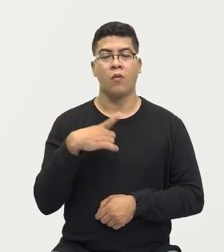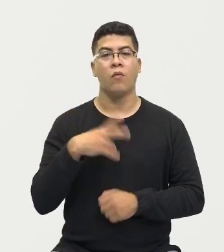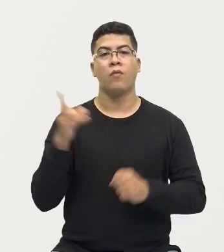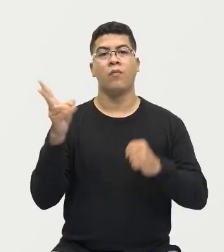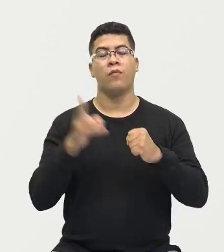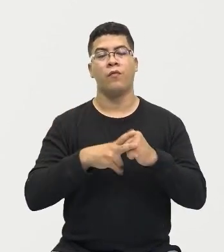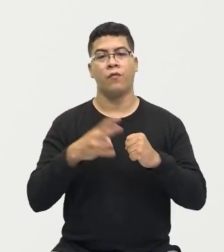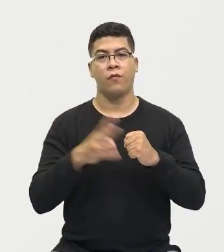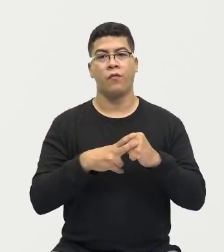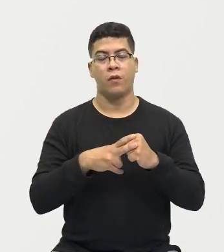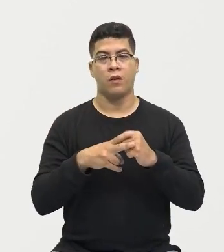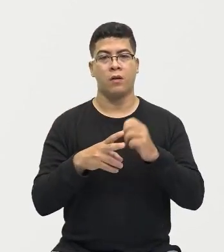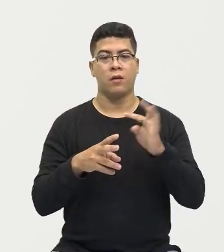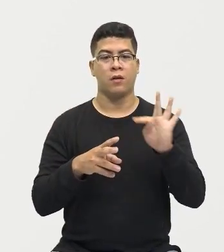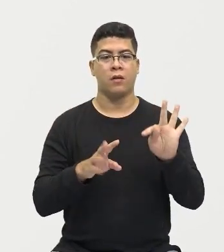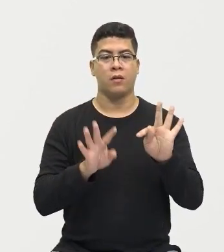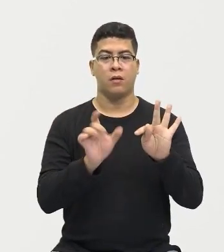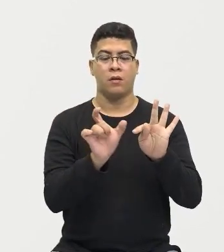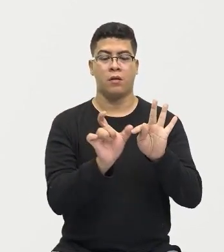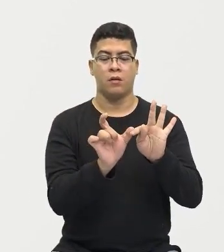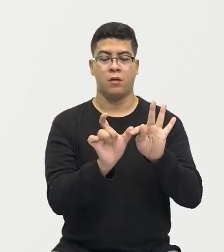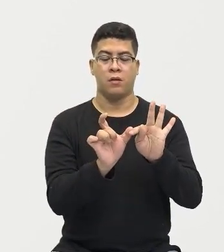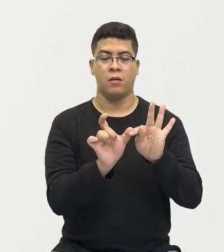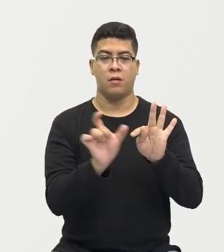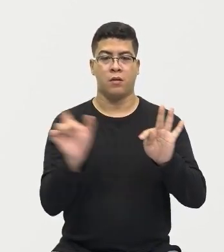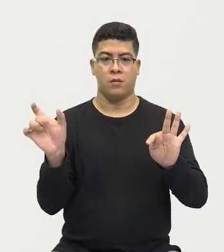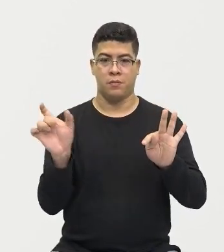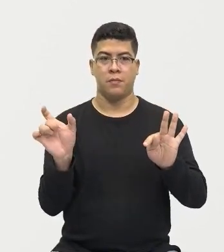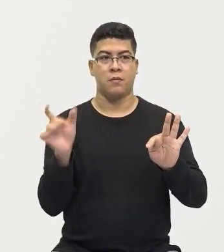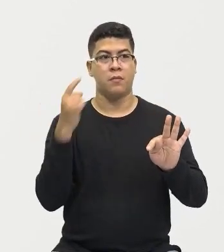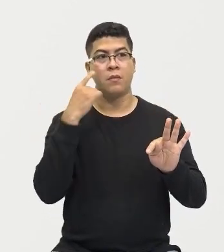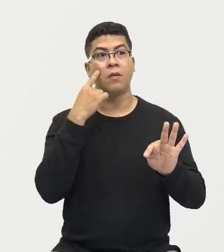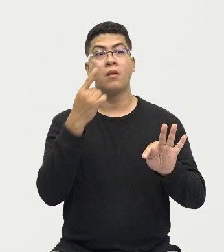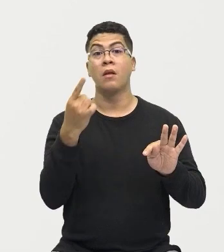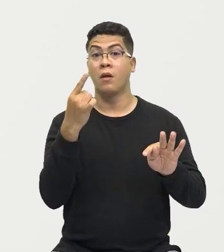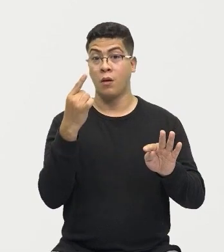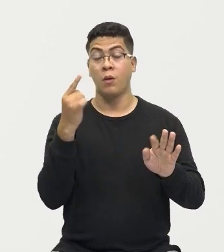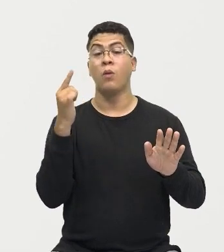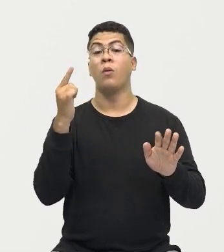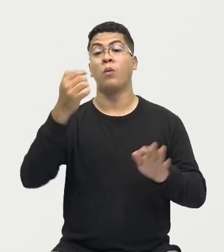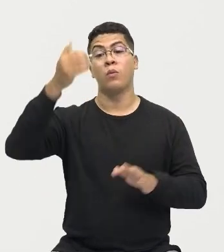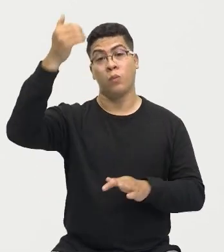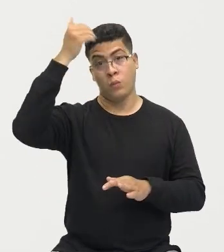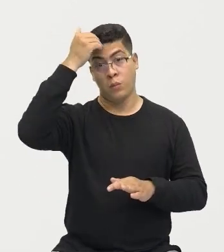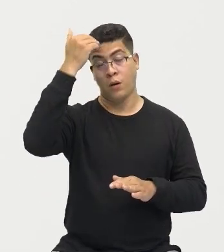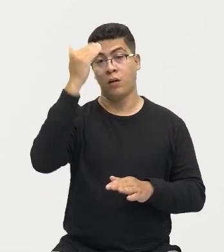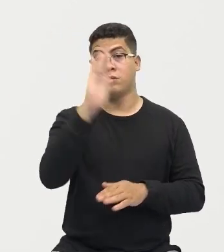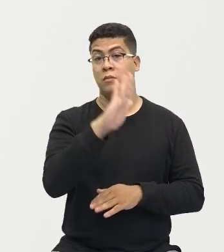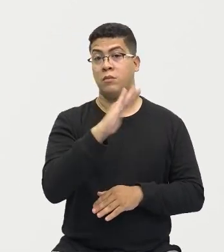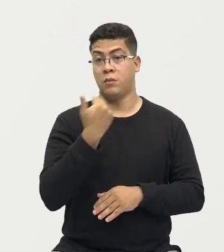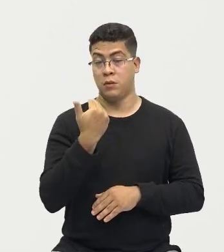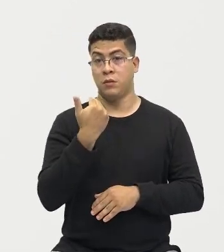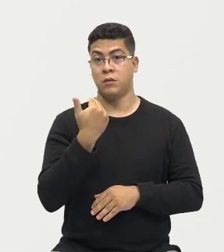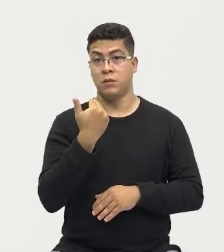exemplo aqui, ó. Mais um exemplo. O que foi dito? Que o culpado morrera. Então temos aqui, ó,